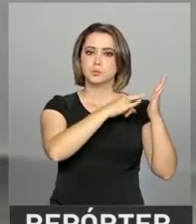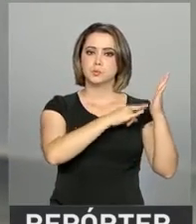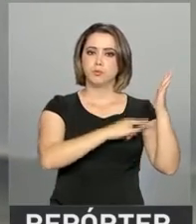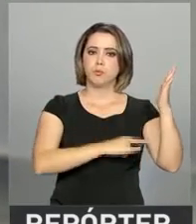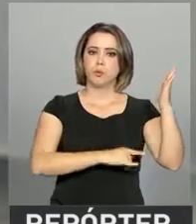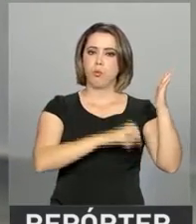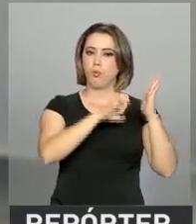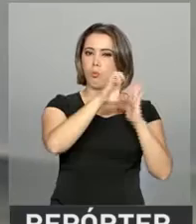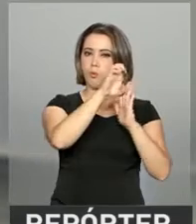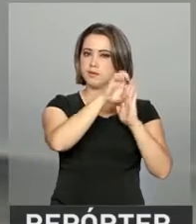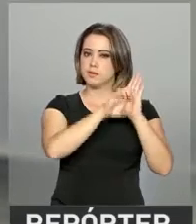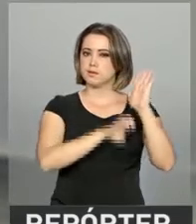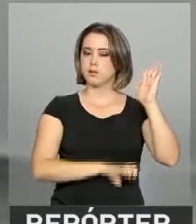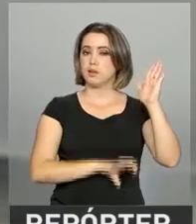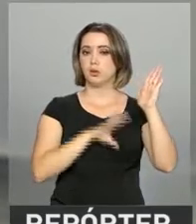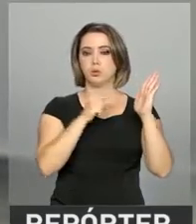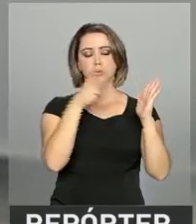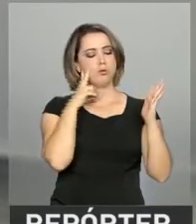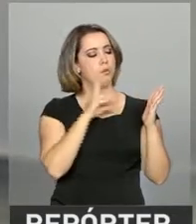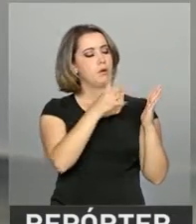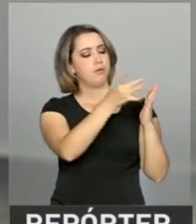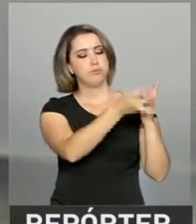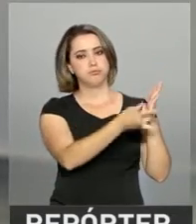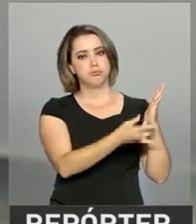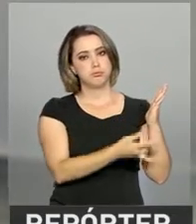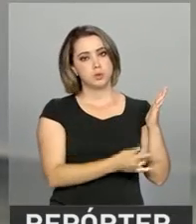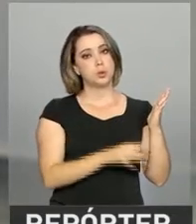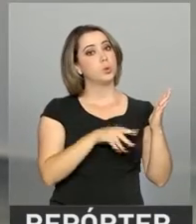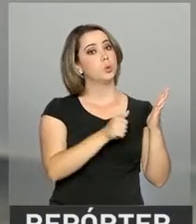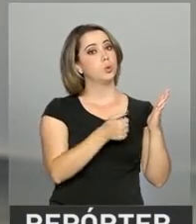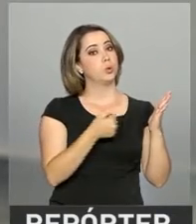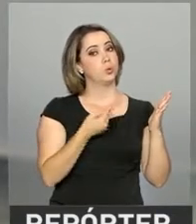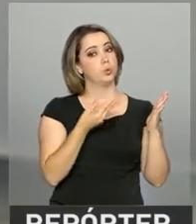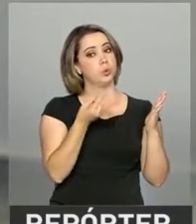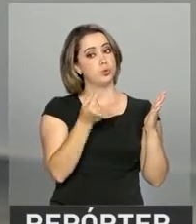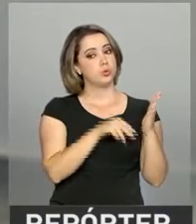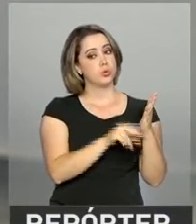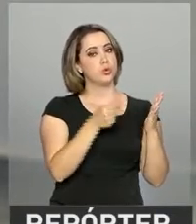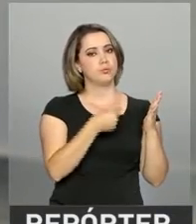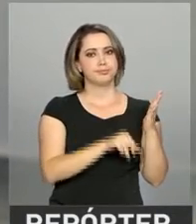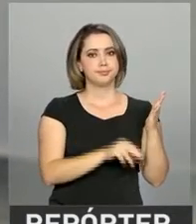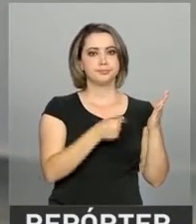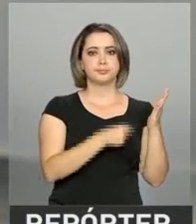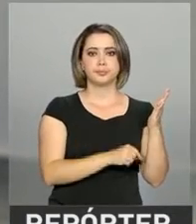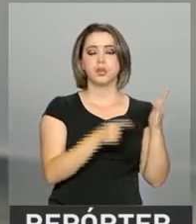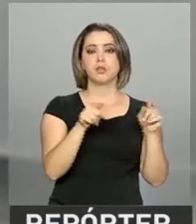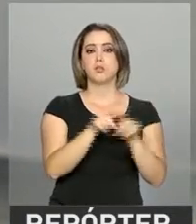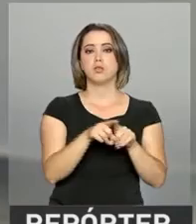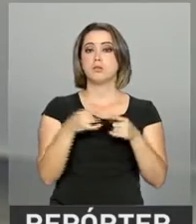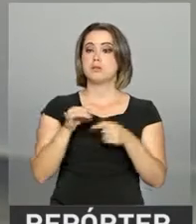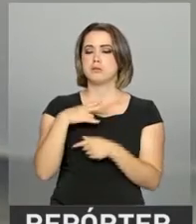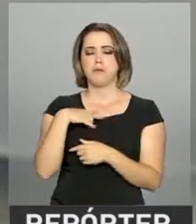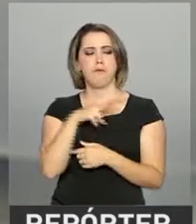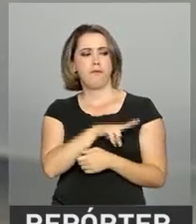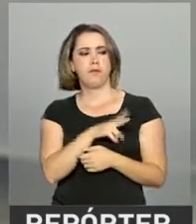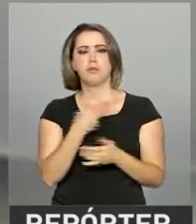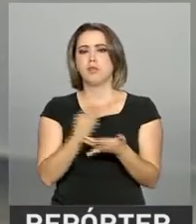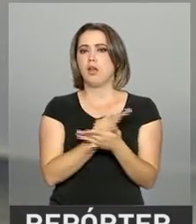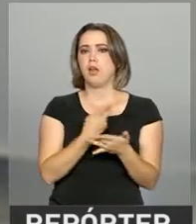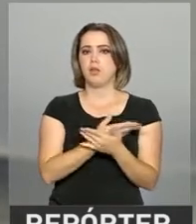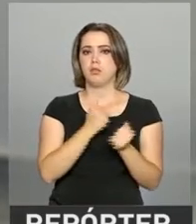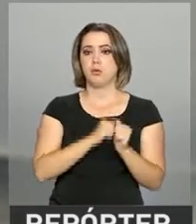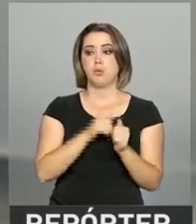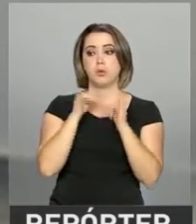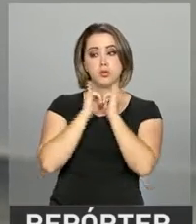se o trabalhador constatar que não teve o fundo de garantia depositado o corretamente pode formalizar